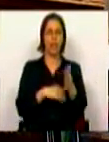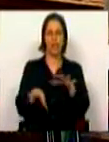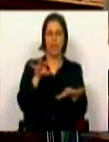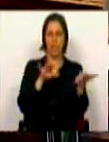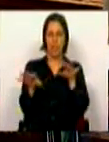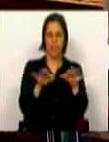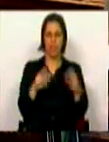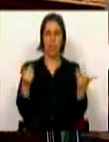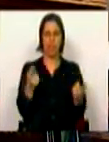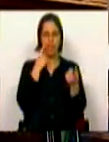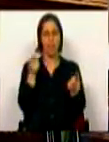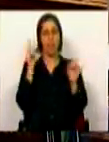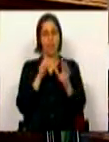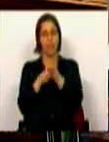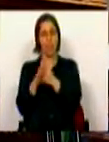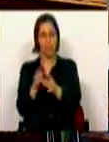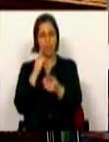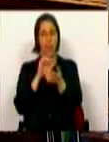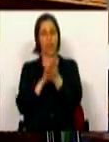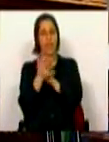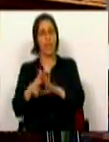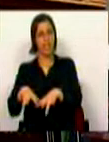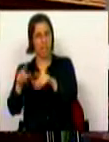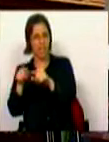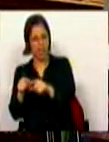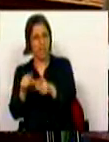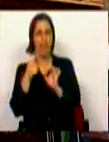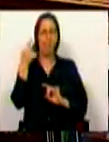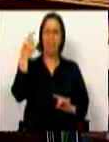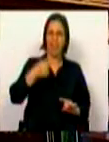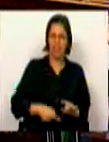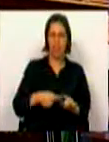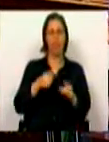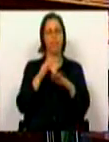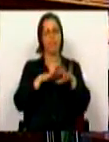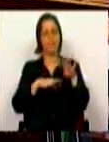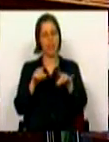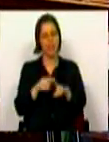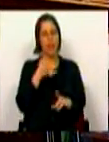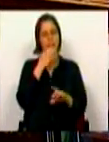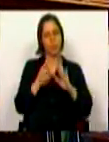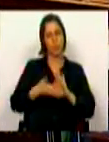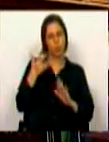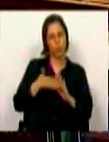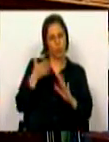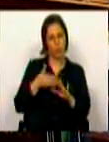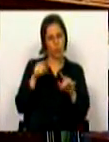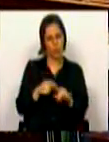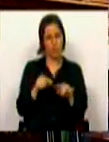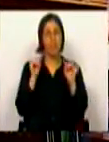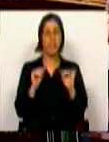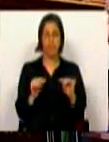a recolha seletiva para a reutilização e reciclagem deve ser implementada com urgência e